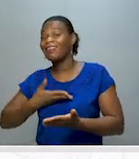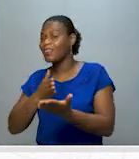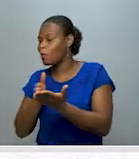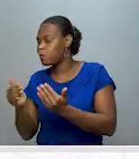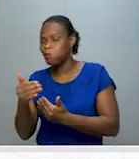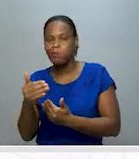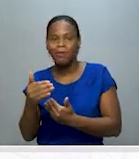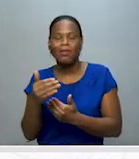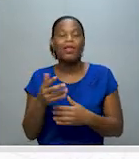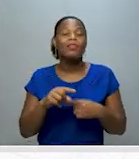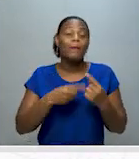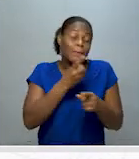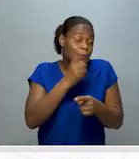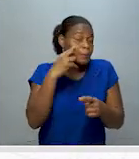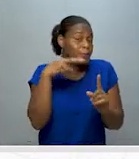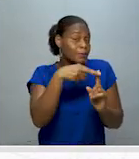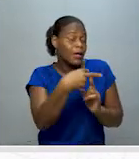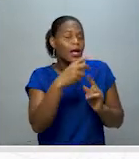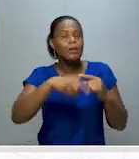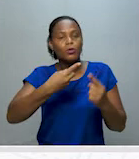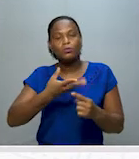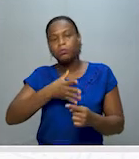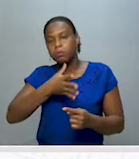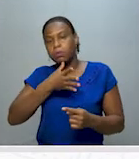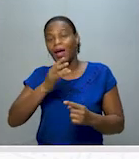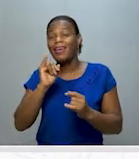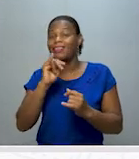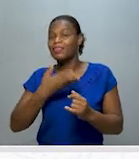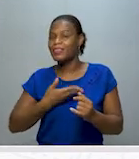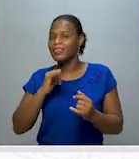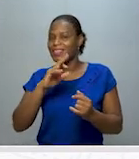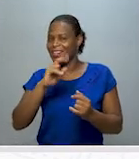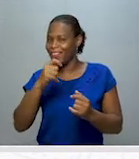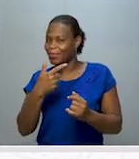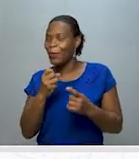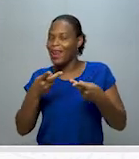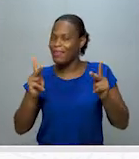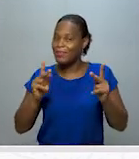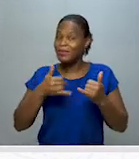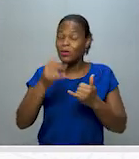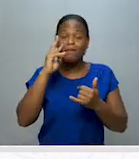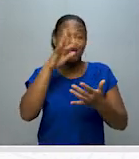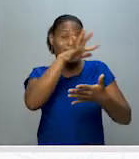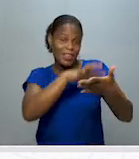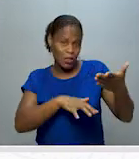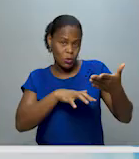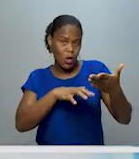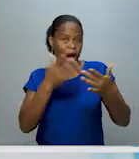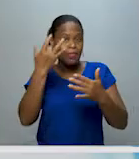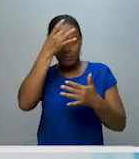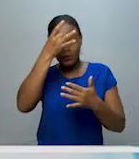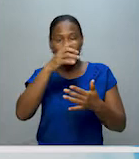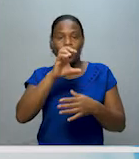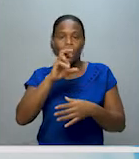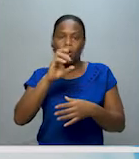discurso indireto livre. Depois disso, nós vamos ainda rever o texto da crónica